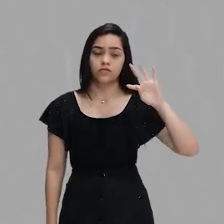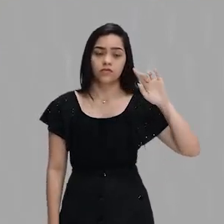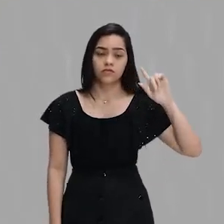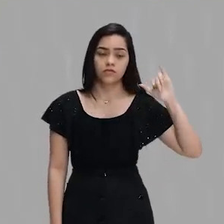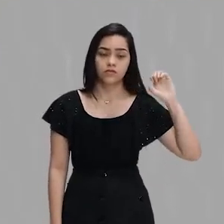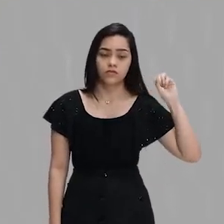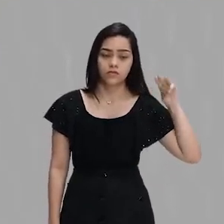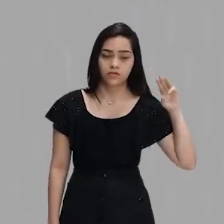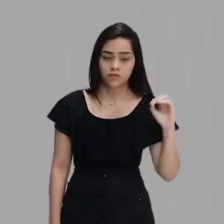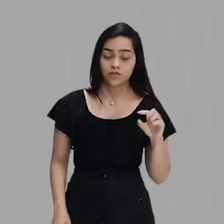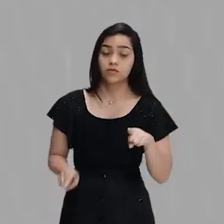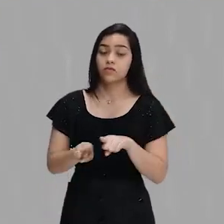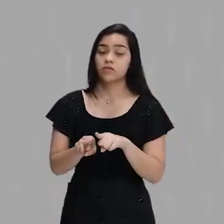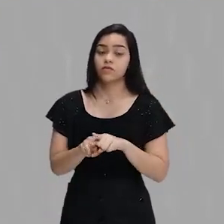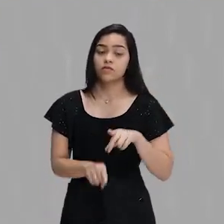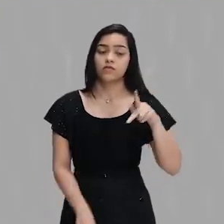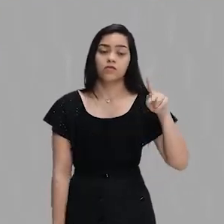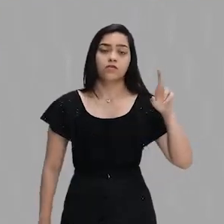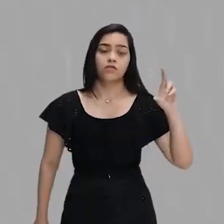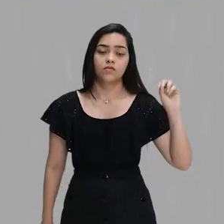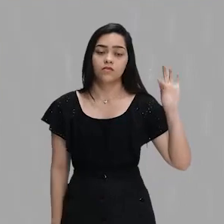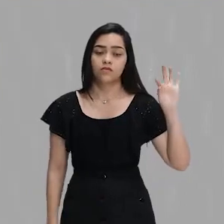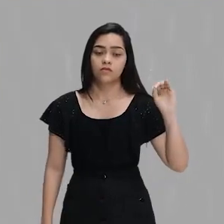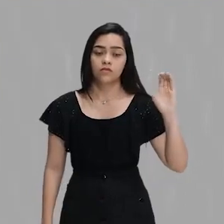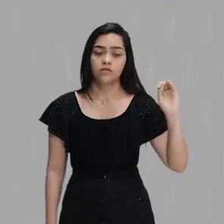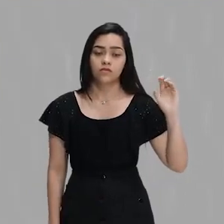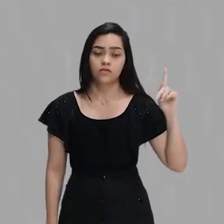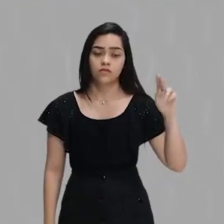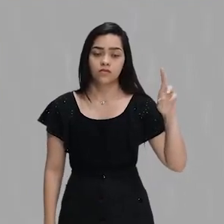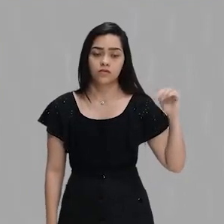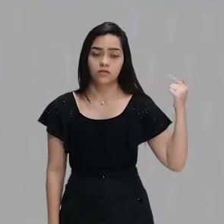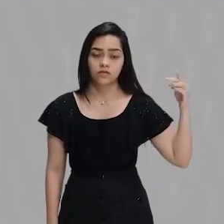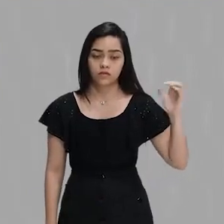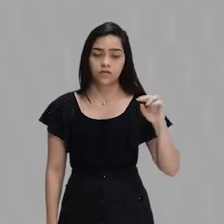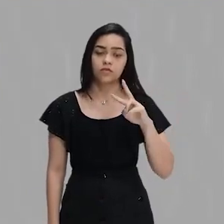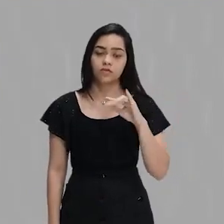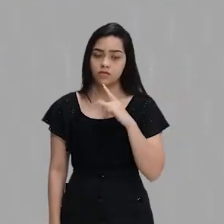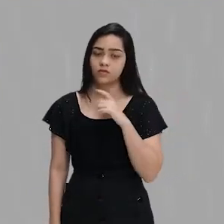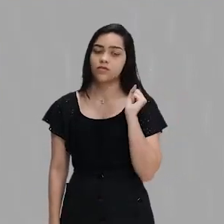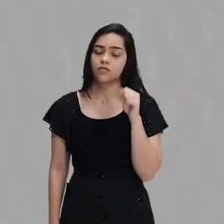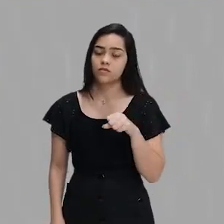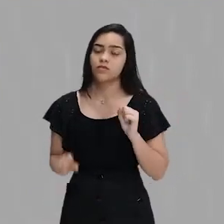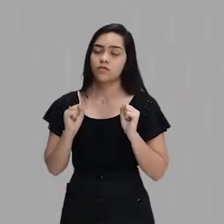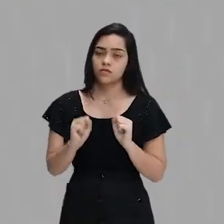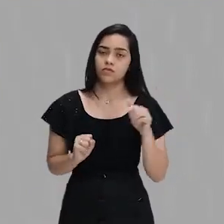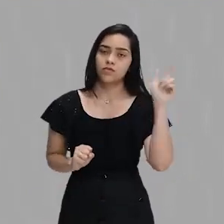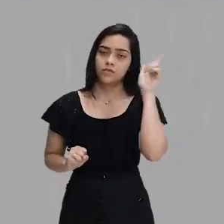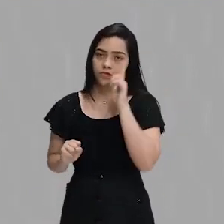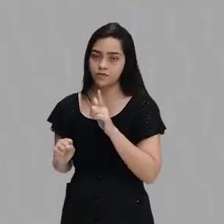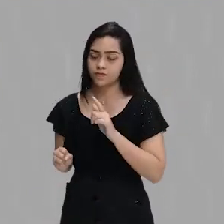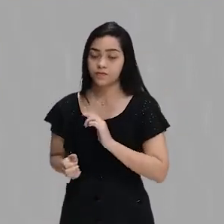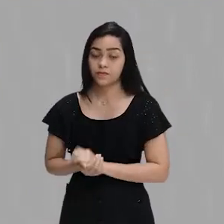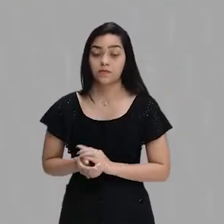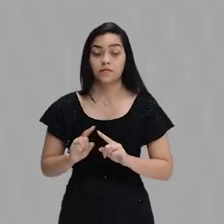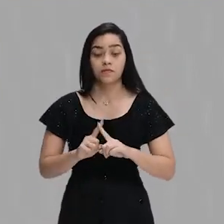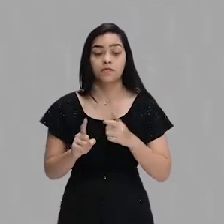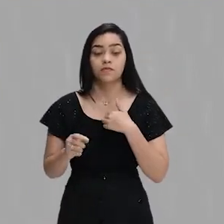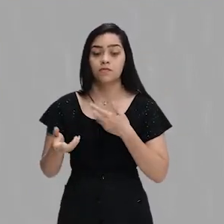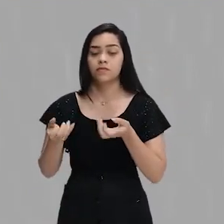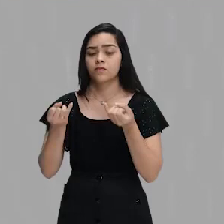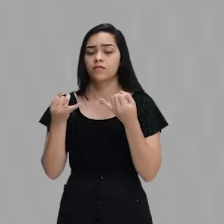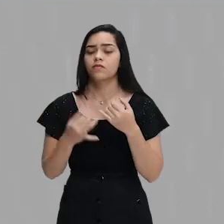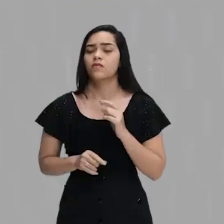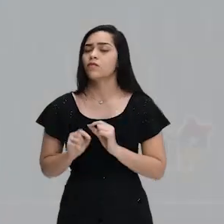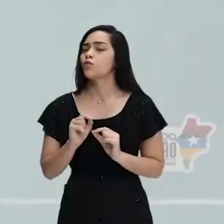quanto para a protocooperação. Os dois indivíduos que estabelecem essas relações conseguem se beneficiar. Mas eu quero falar primeiro